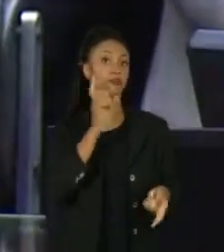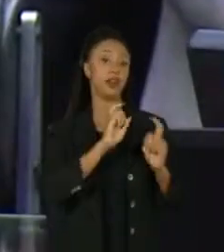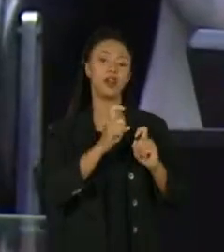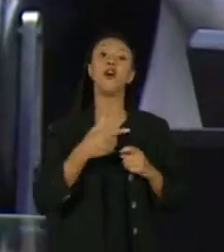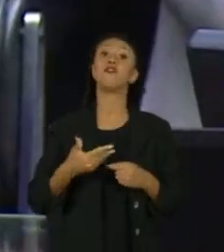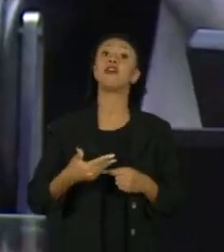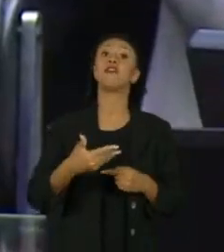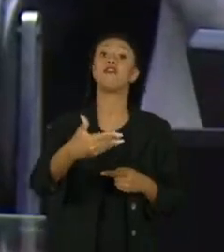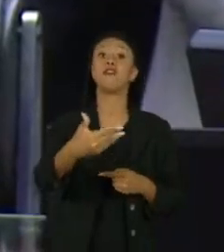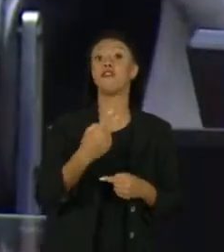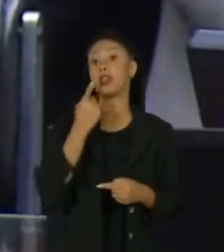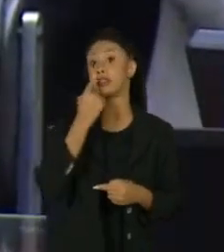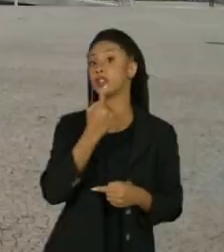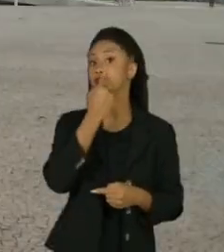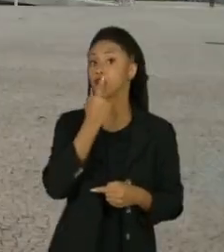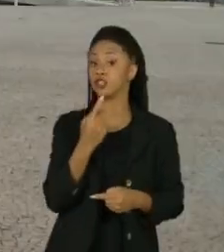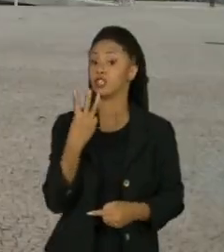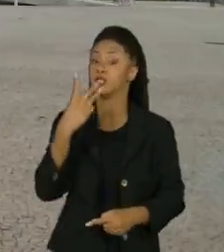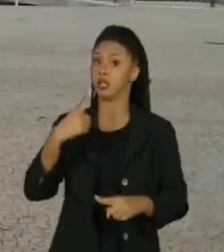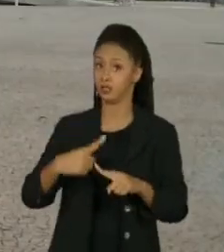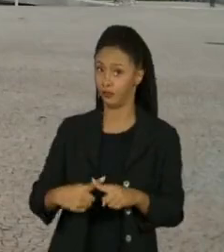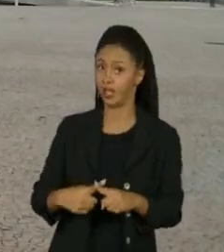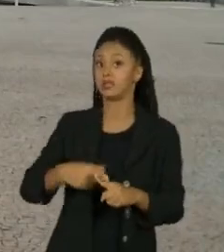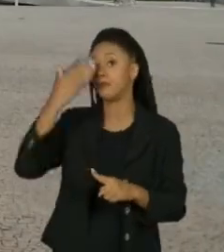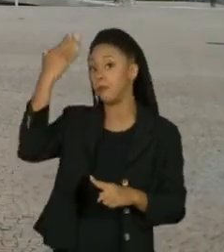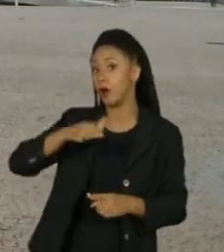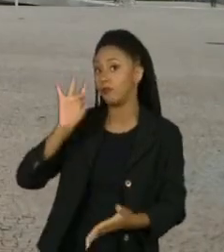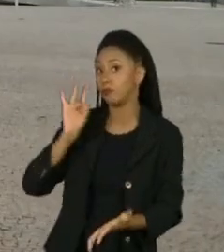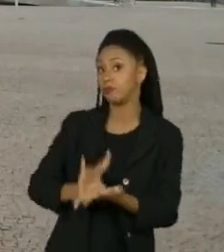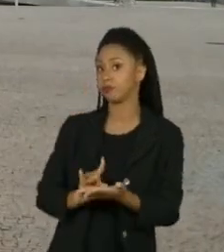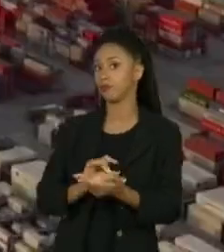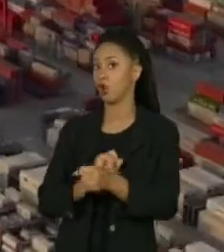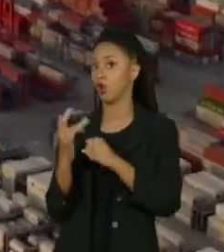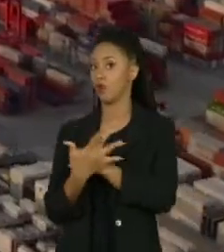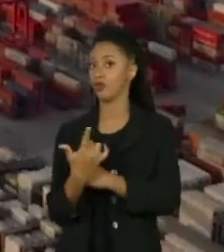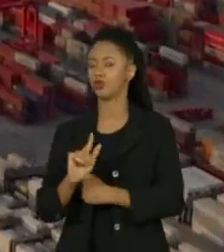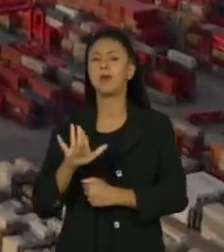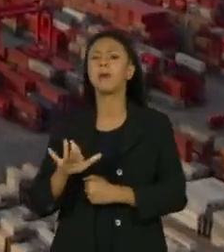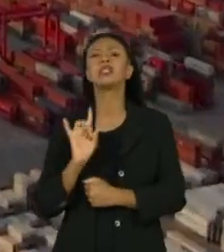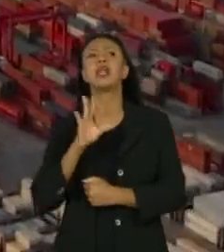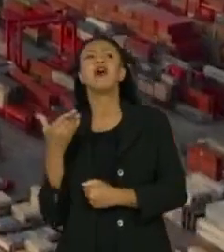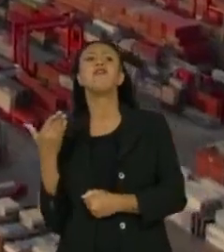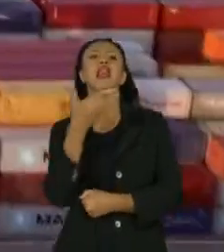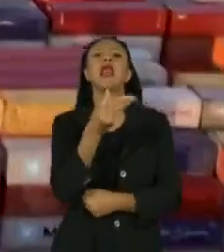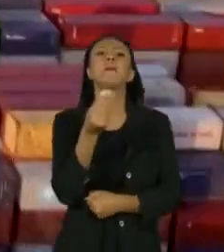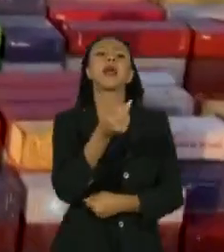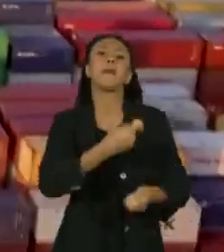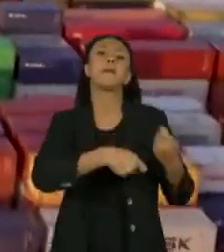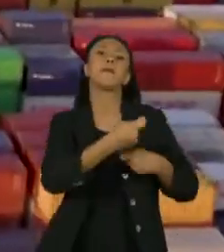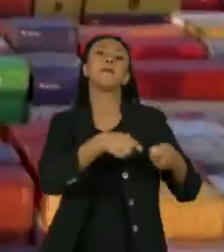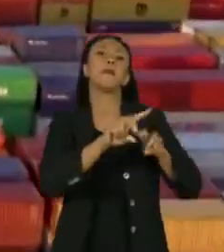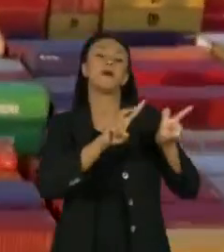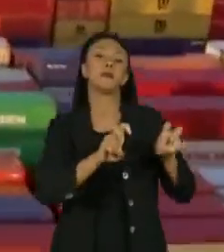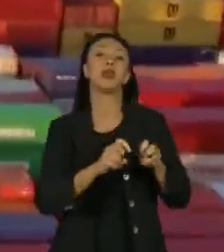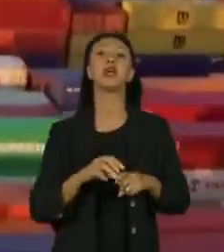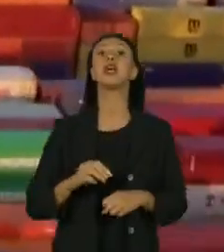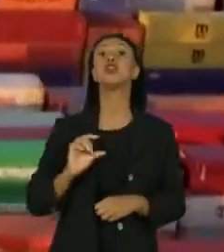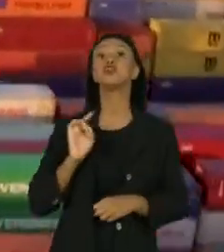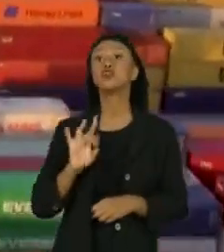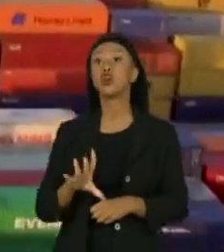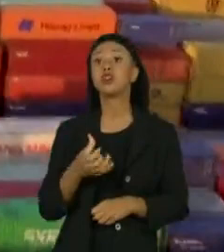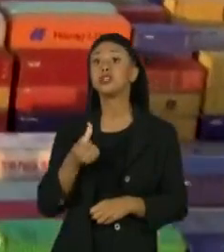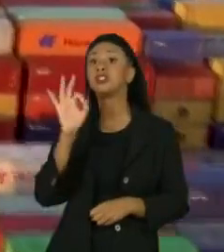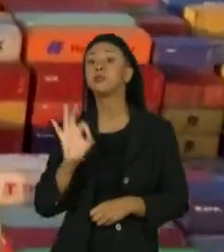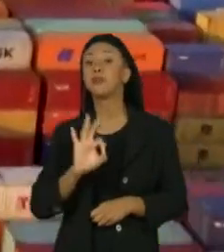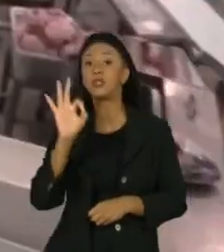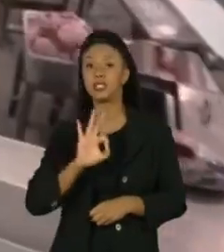para provar que não está com Covid. Os interesses do Brasil são comerciais. Apenas 0,6% das exportações